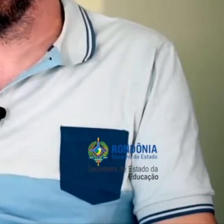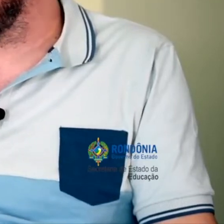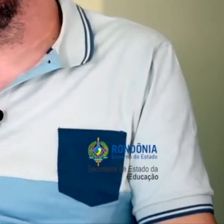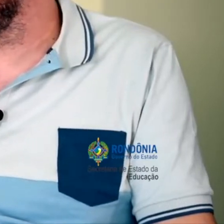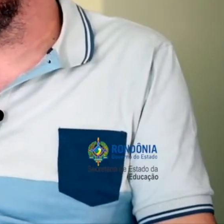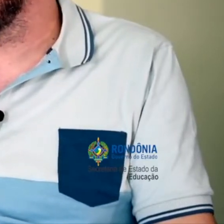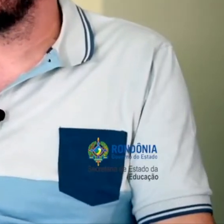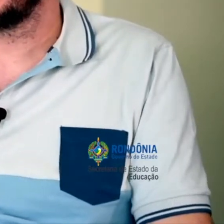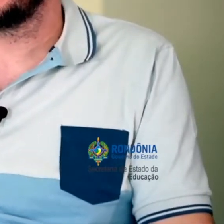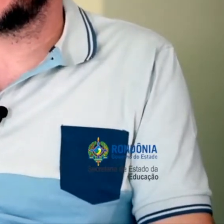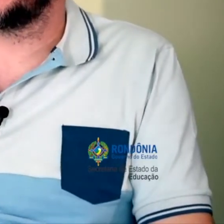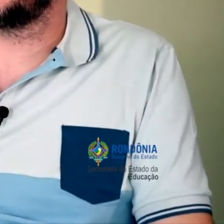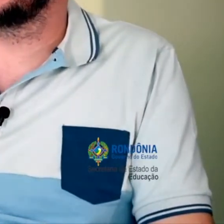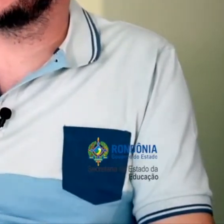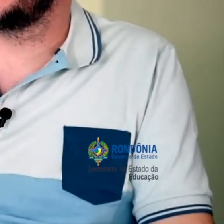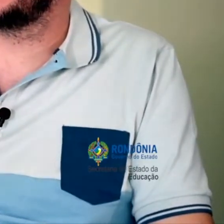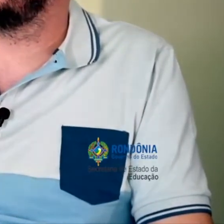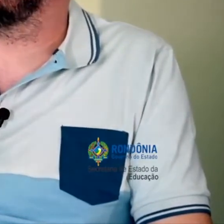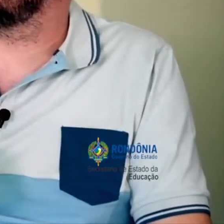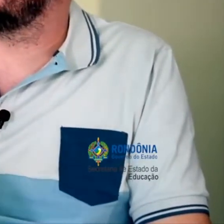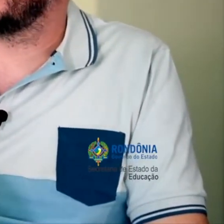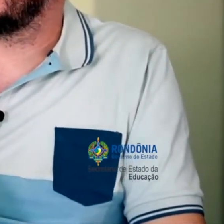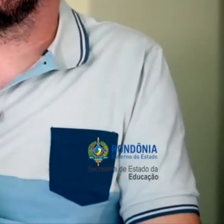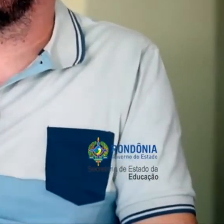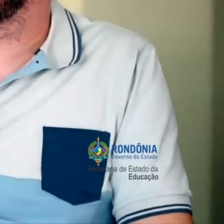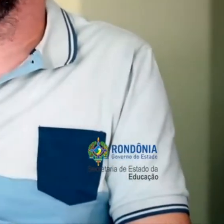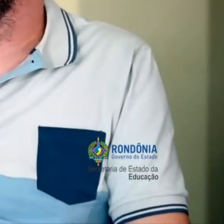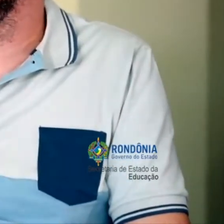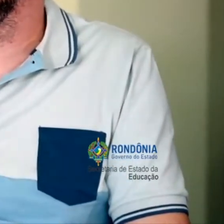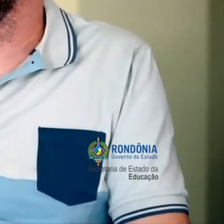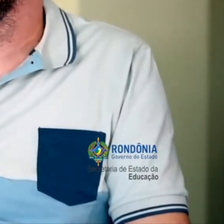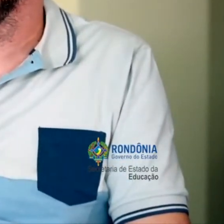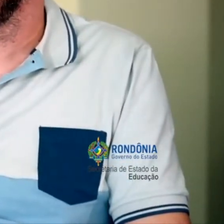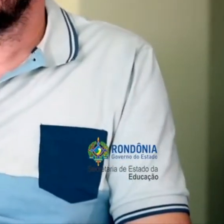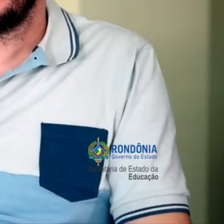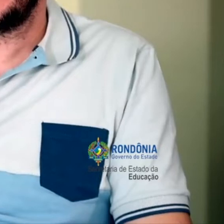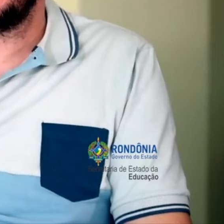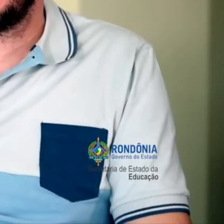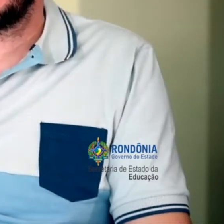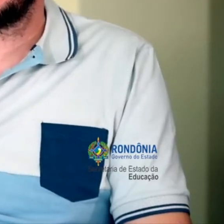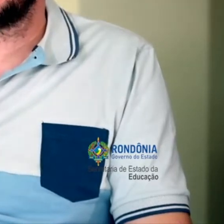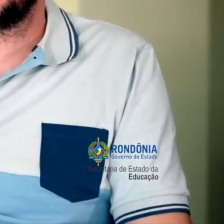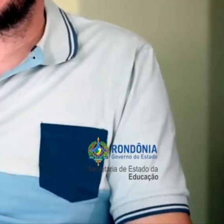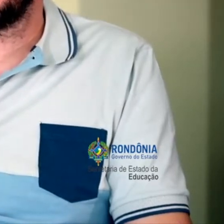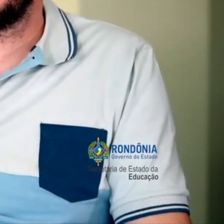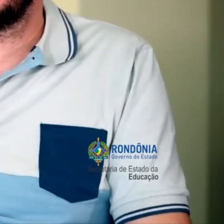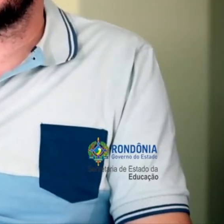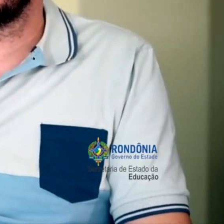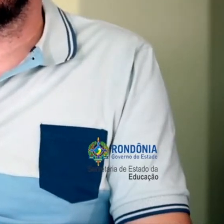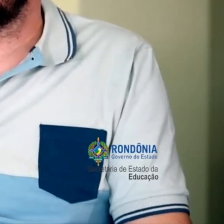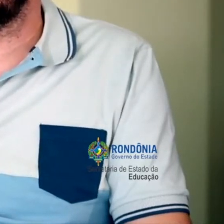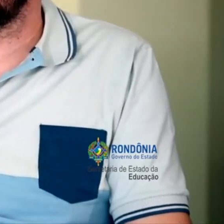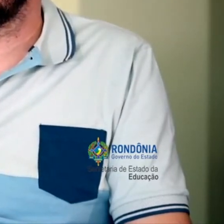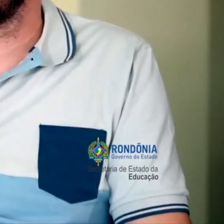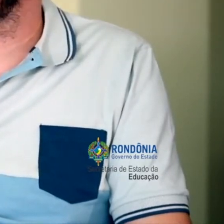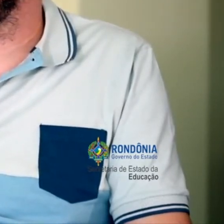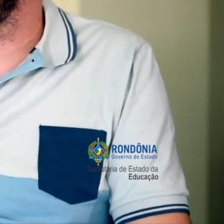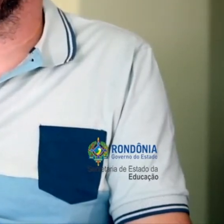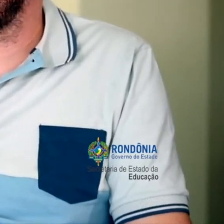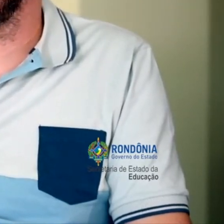que é a patrística, que é uma fusão entre a filosofia clássica e o cristianismo. E aí vem a queda do Império Romano,